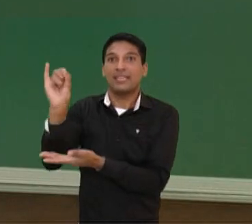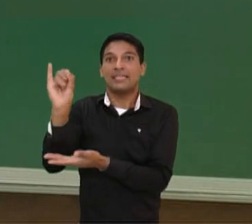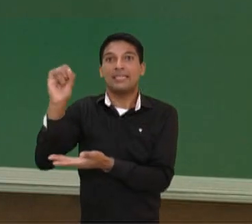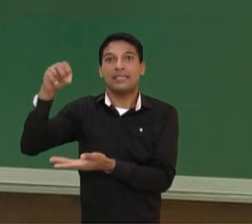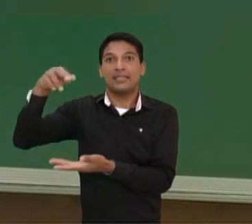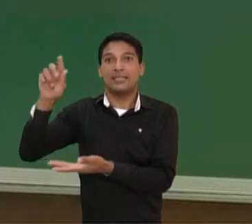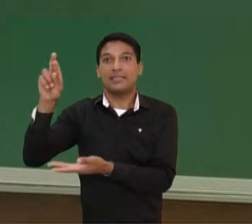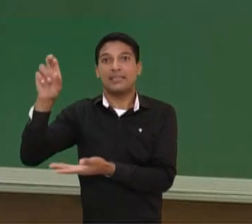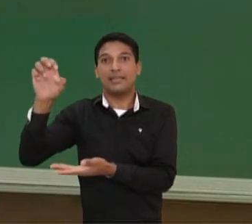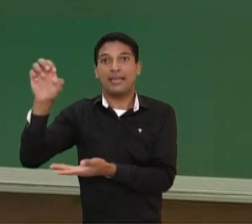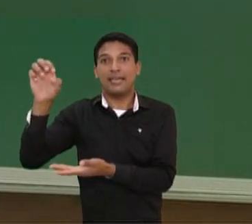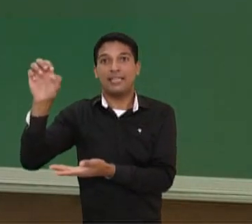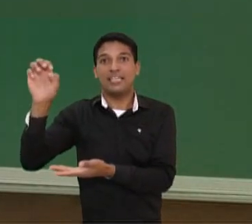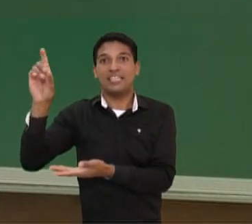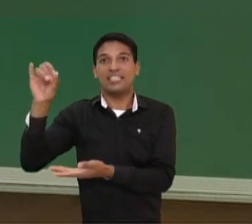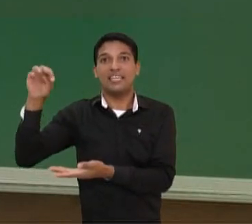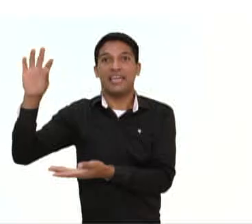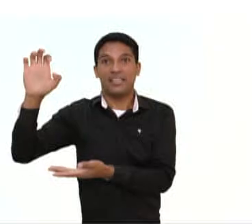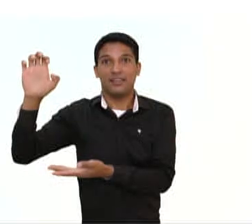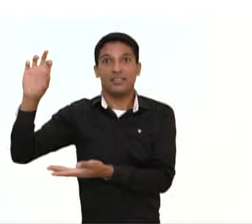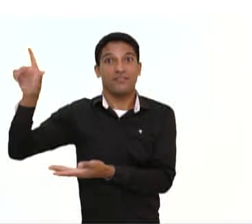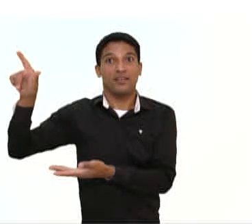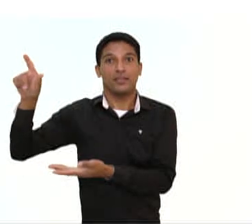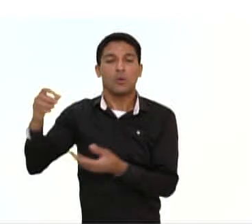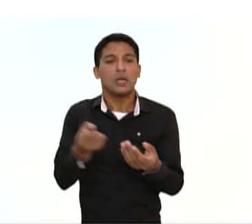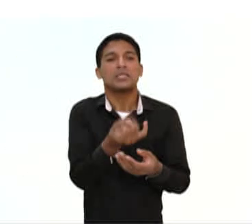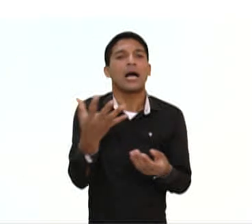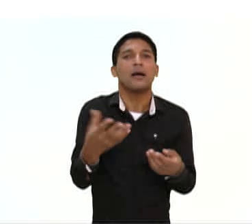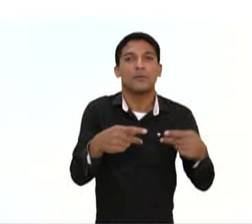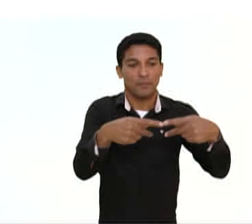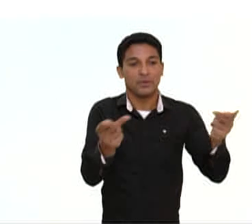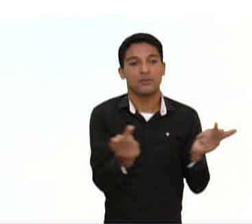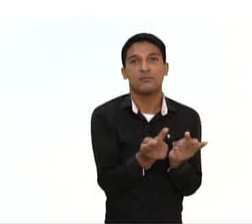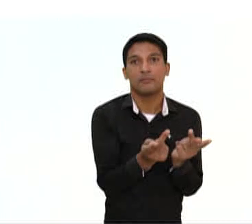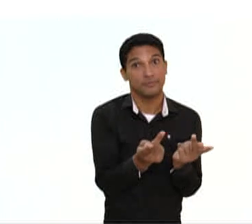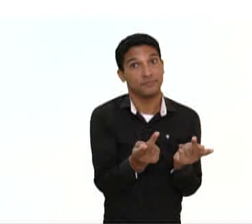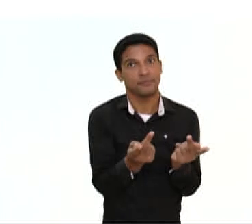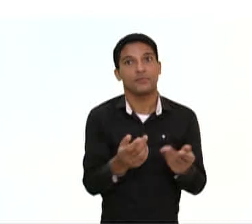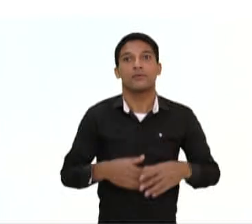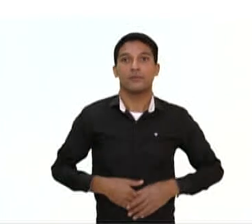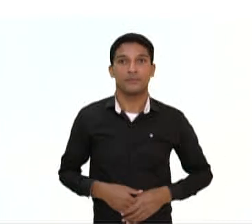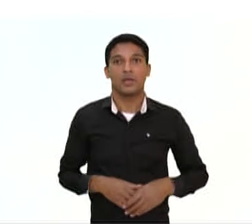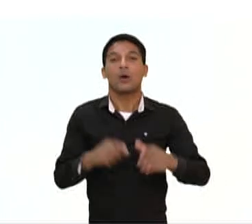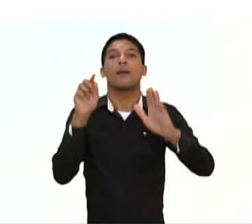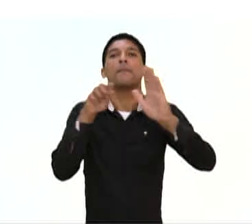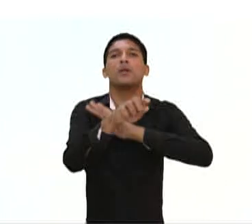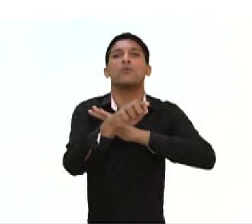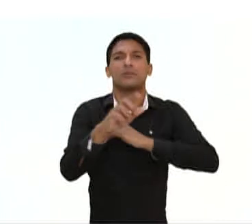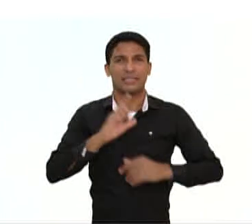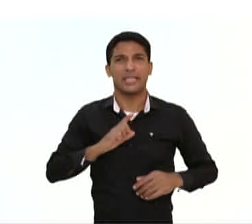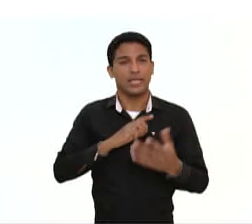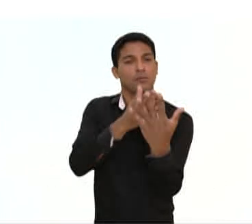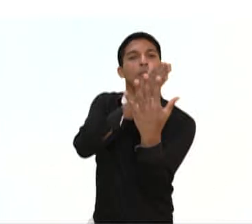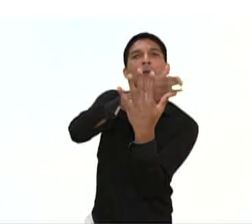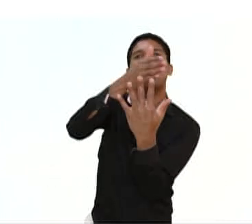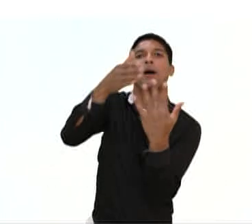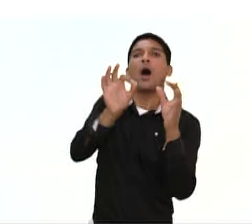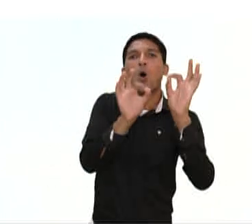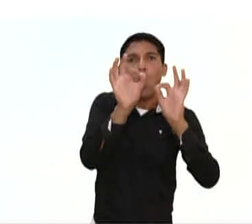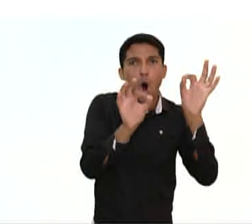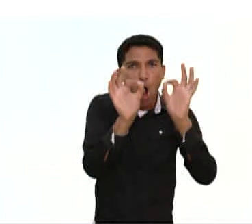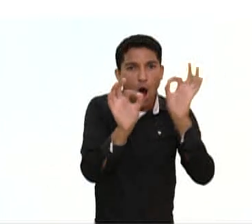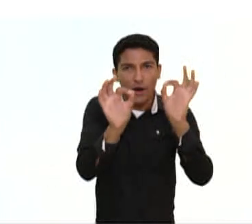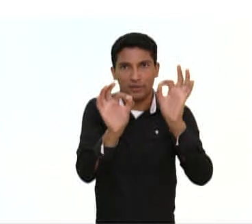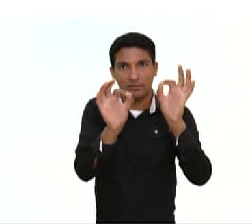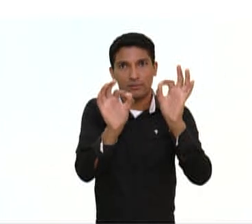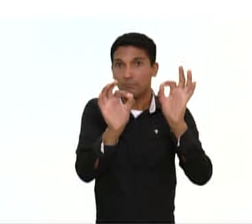era: existe uma ordem entre os elementos? Não existe uma ordem entre os elementos. Por quê? Porque 3 ingredientes